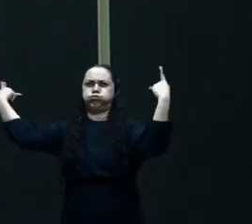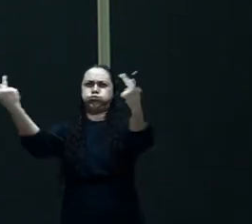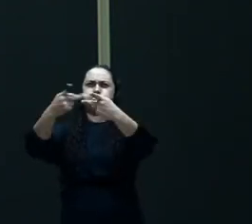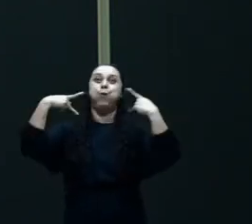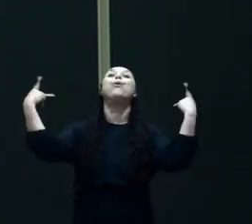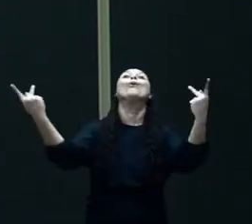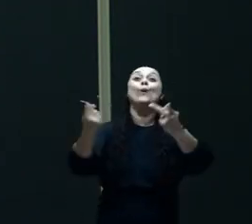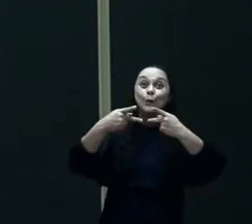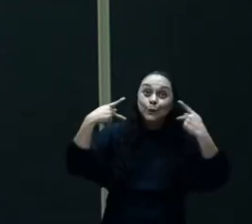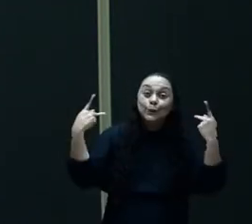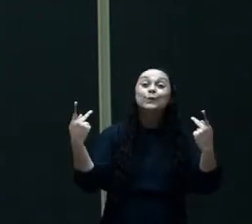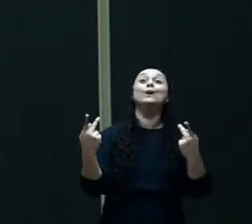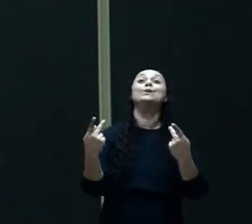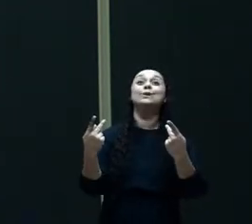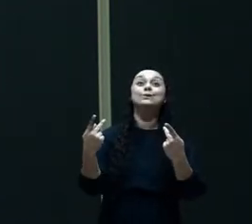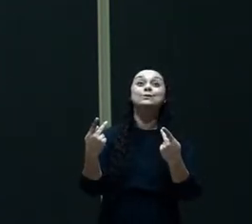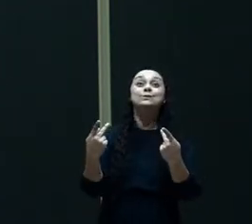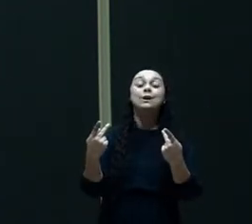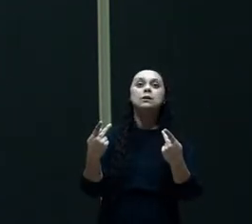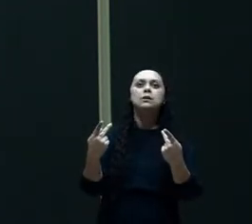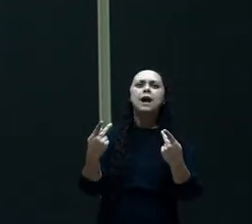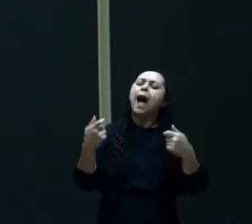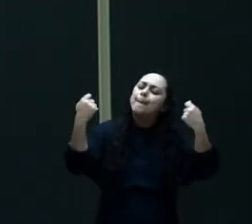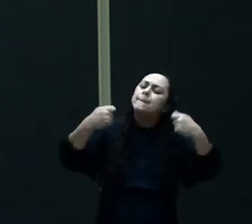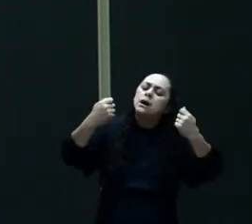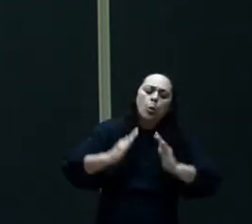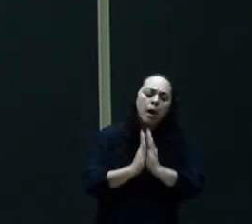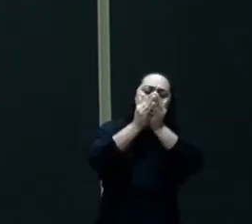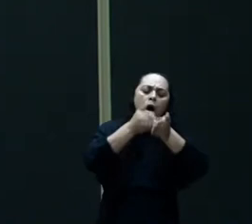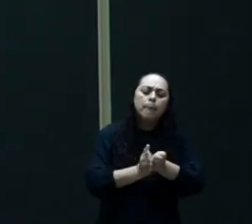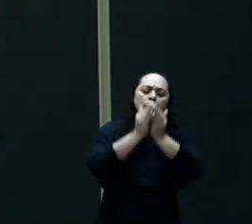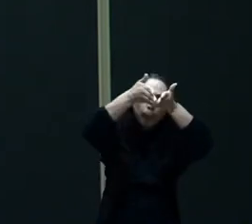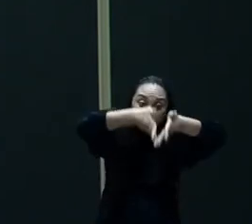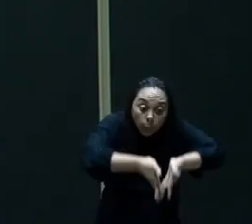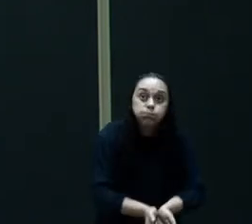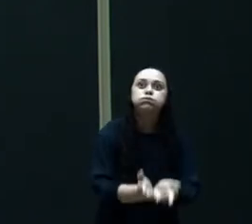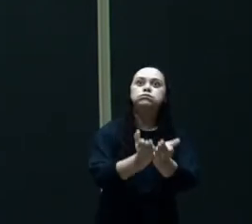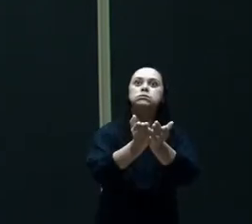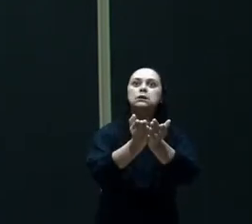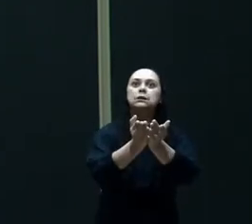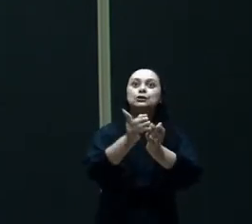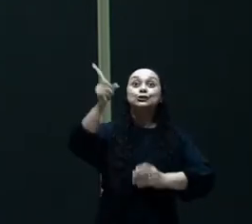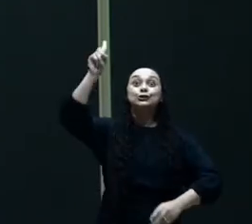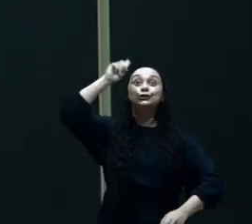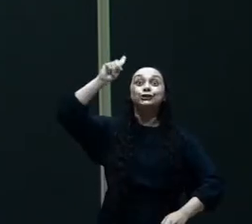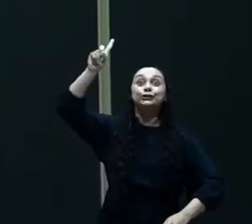foi necessário eles ficarem à Deriva ficaram por